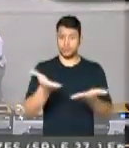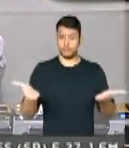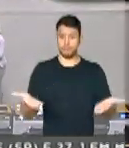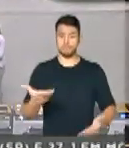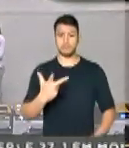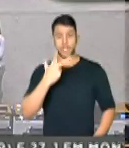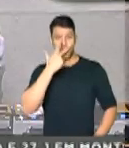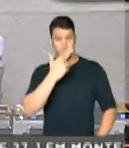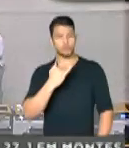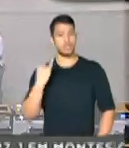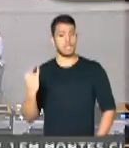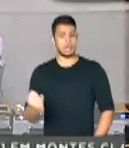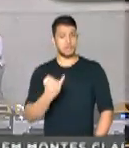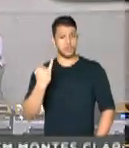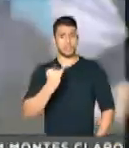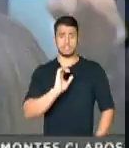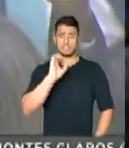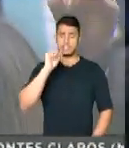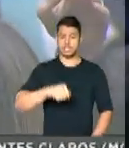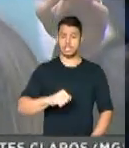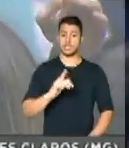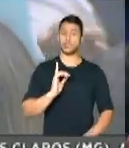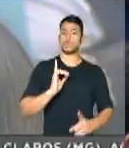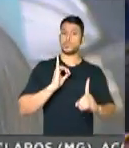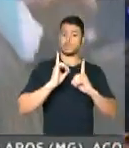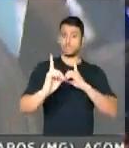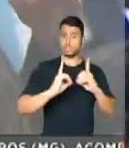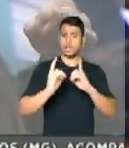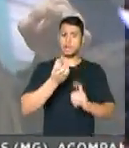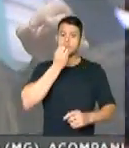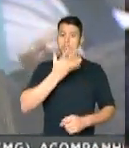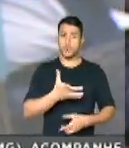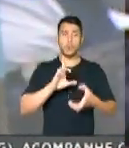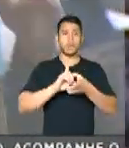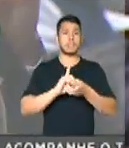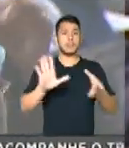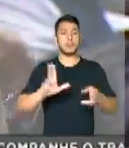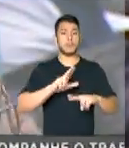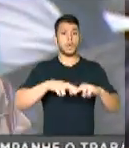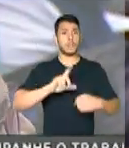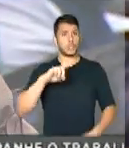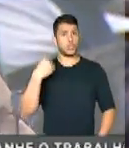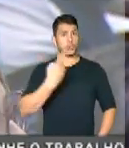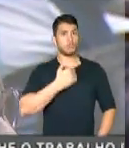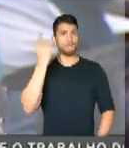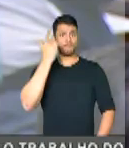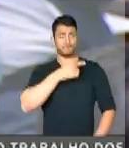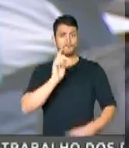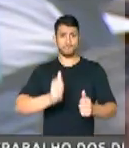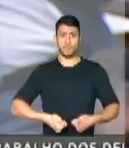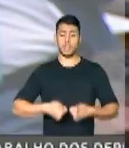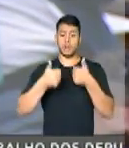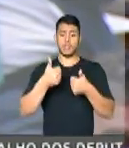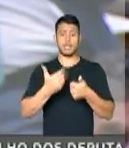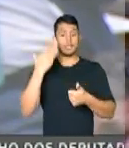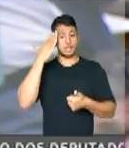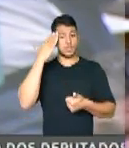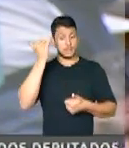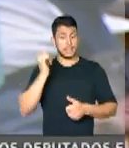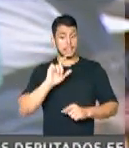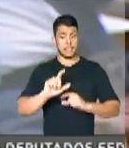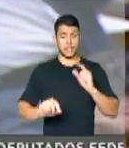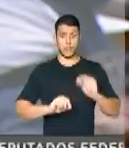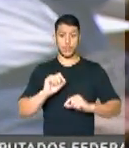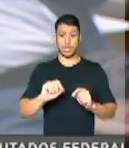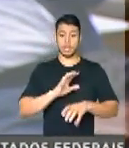Acho fundamental nesse momento esse diálogo republicano e democrático. O parlamento ganha com isso. Tenho certeza